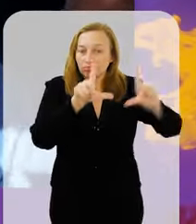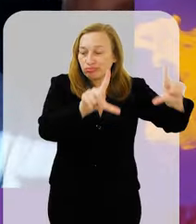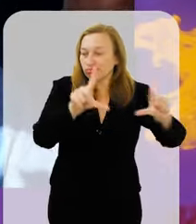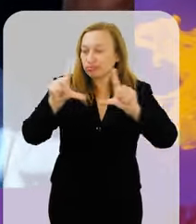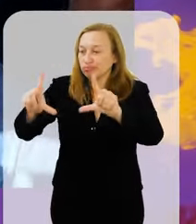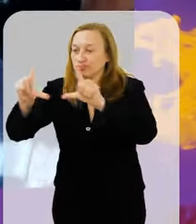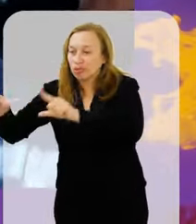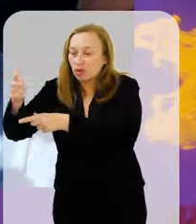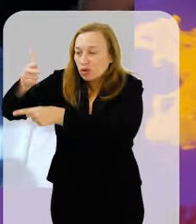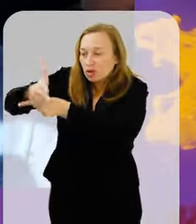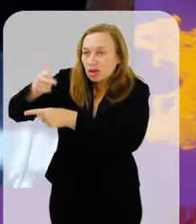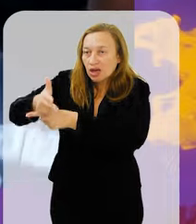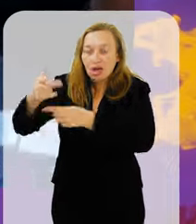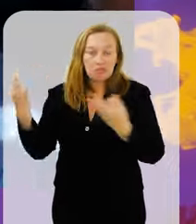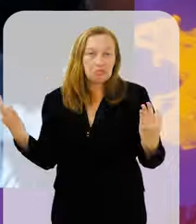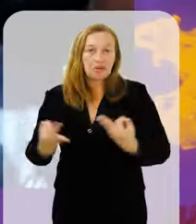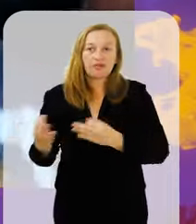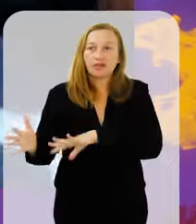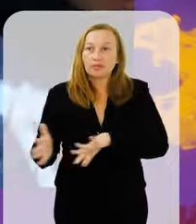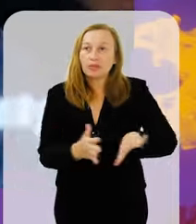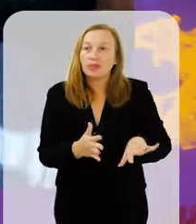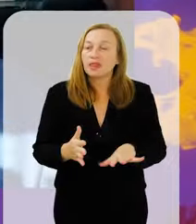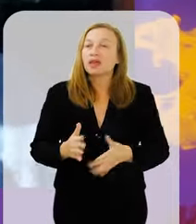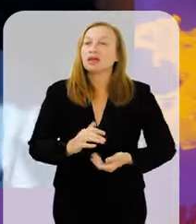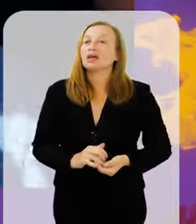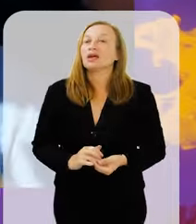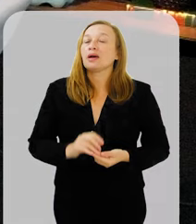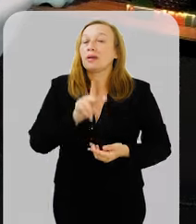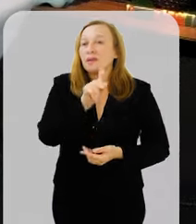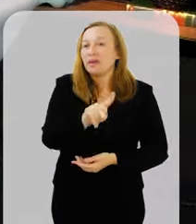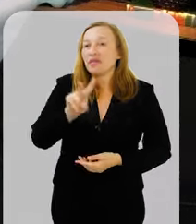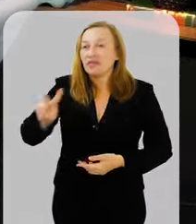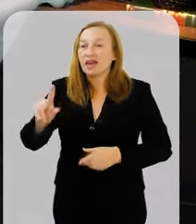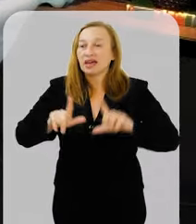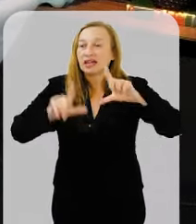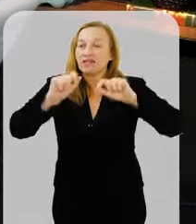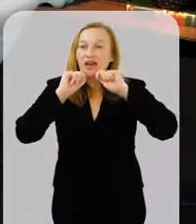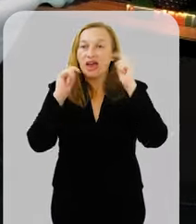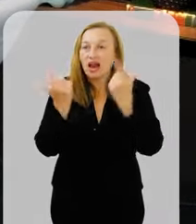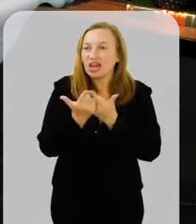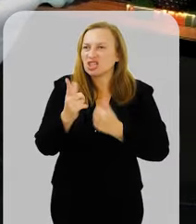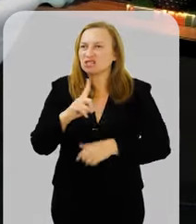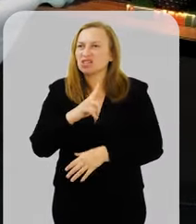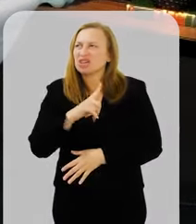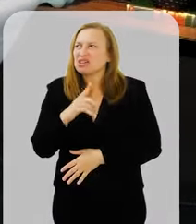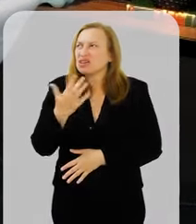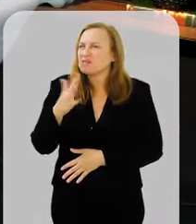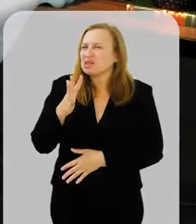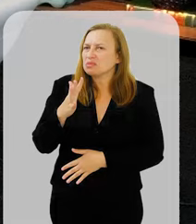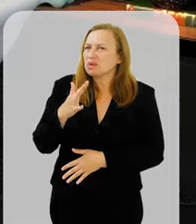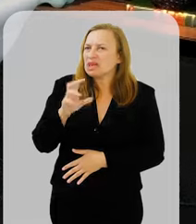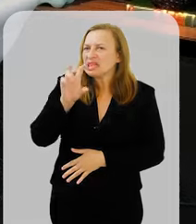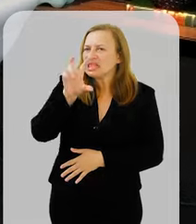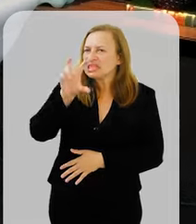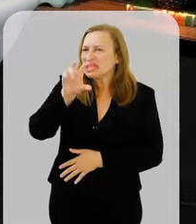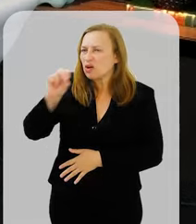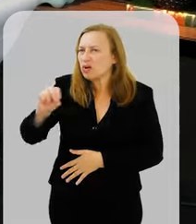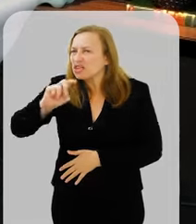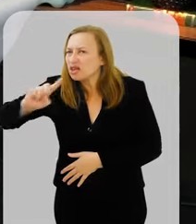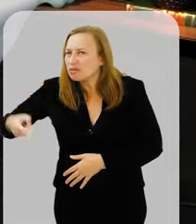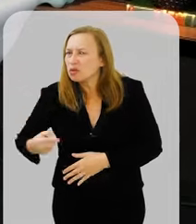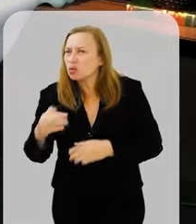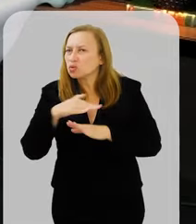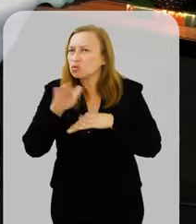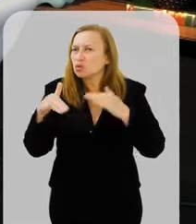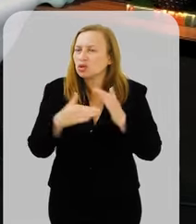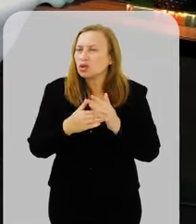transmitindo realmente é o ápice do campeonato da Série A2. E em cima disso, PV, a TV Alerj tem que base de 50